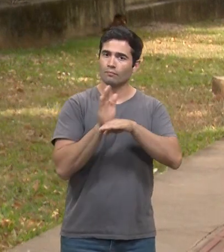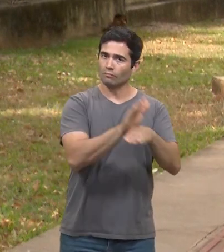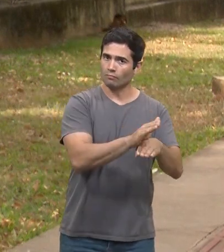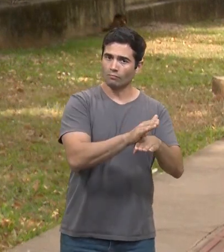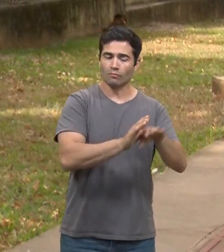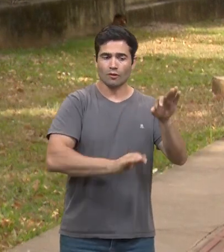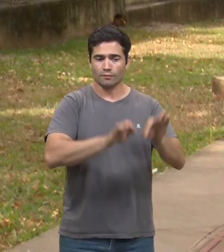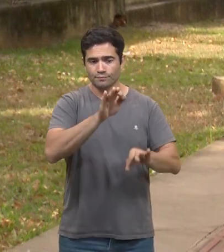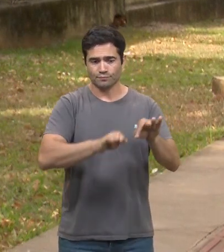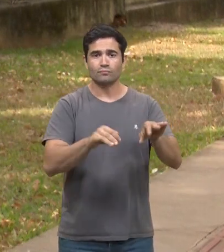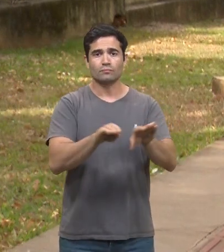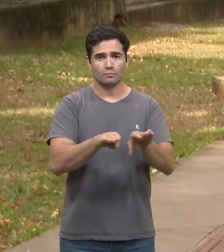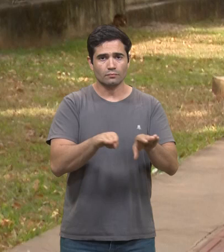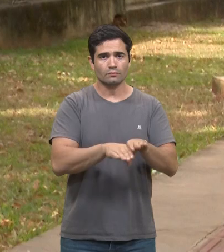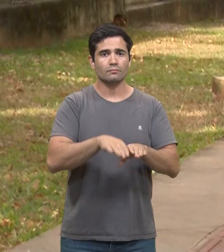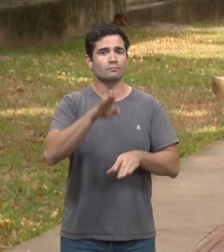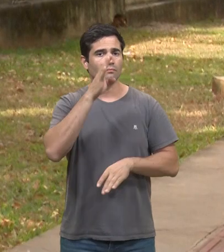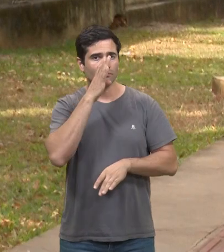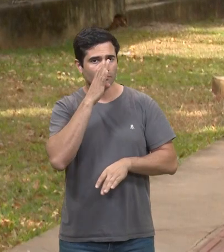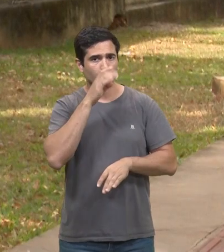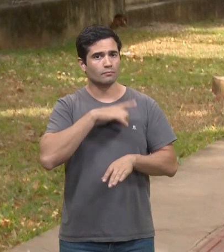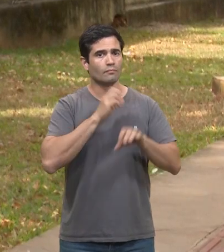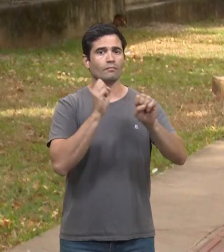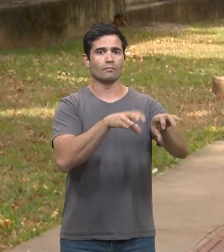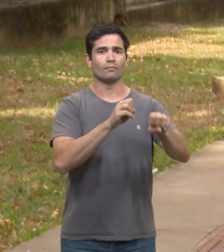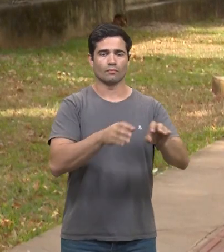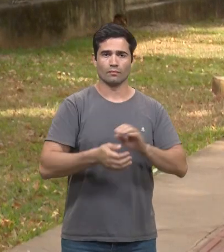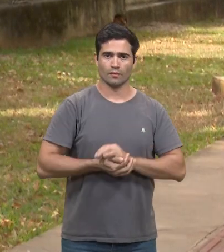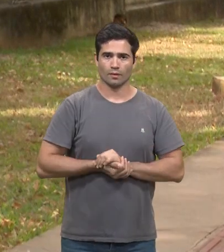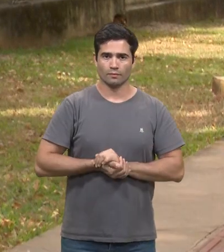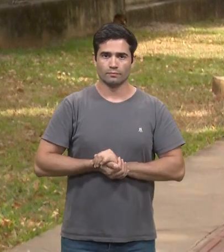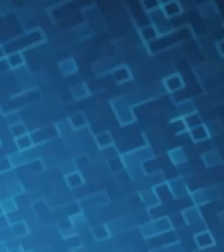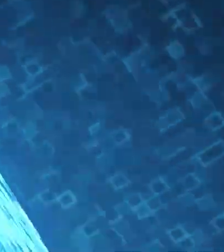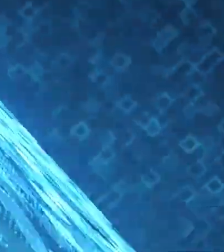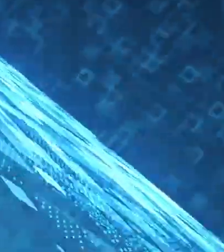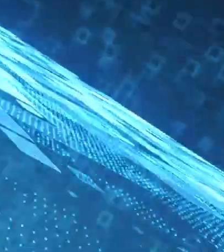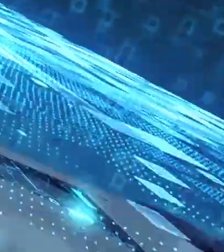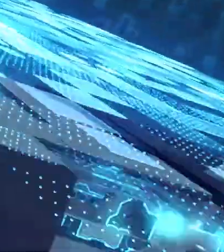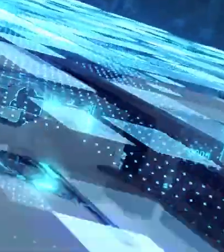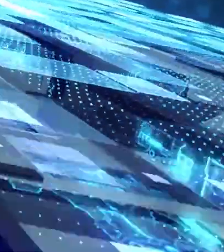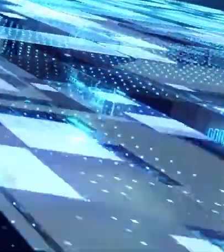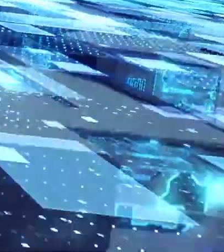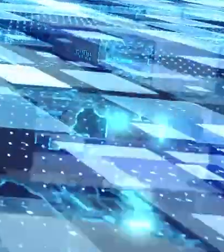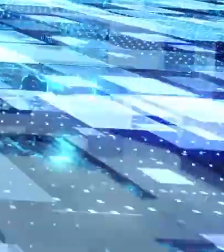da assistência jurídica enquanto a percepção da educação jurídica.